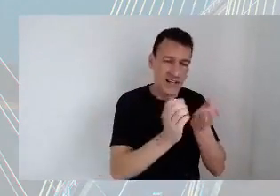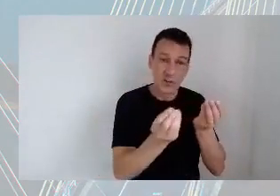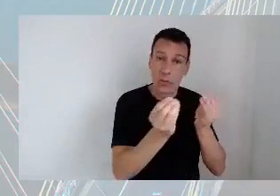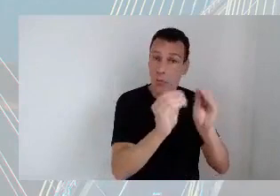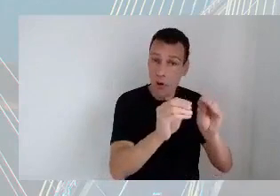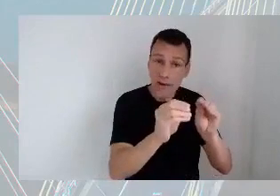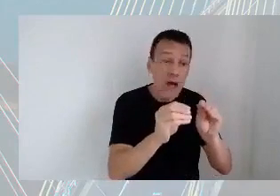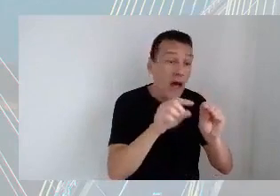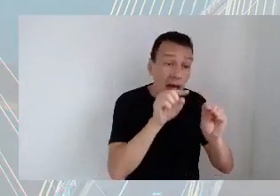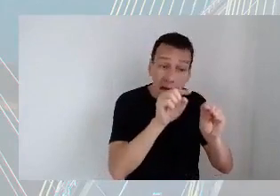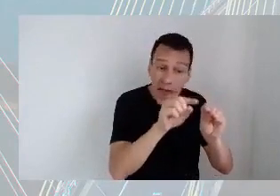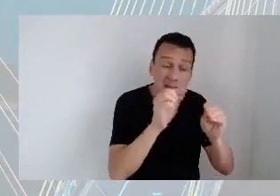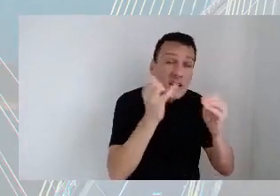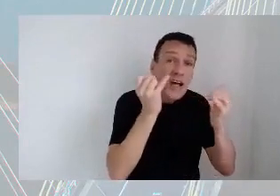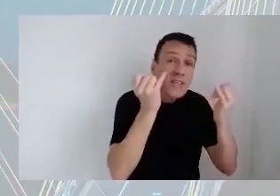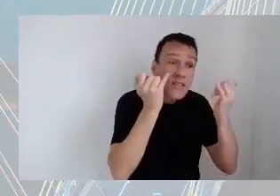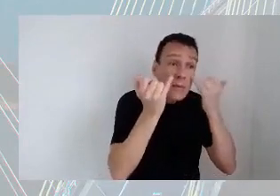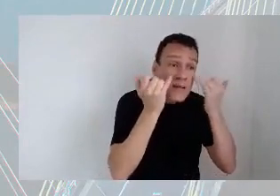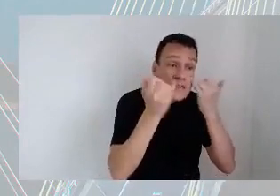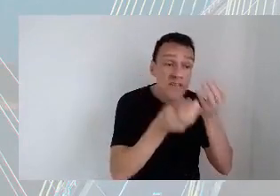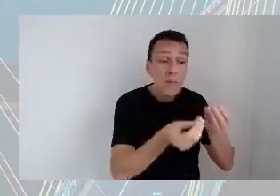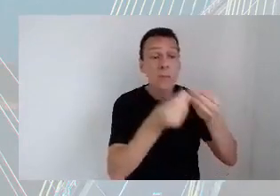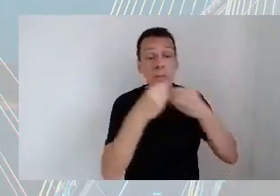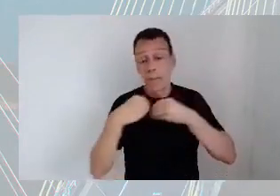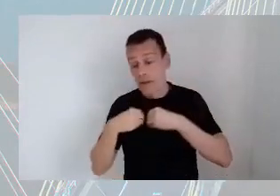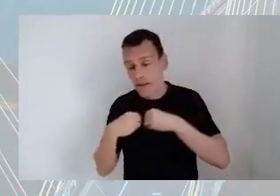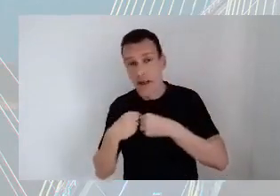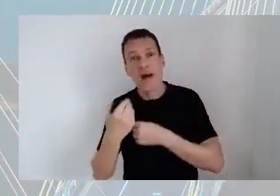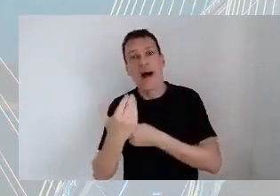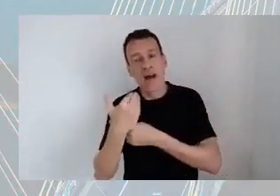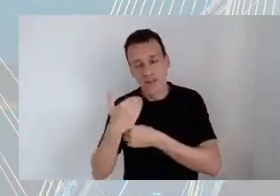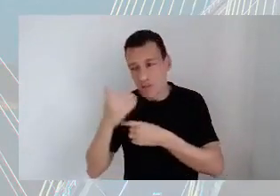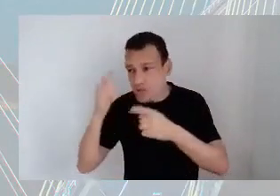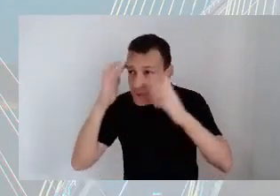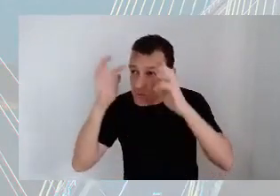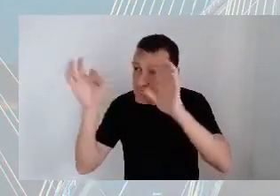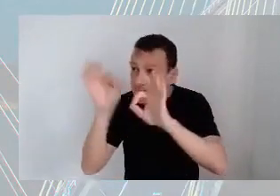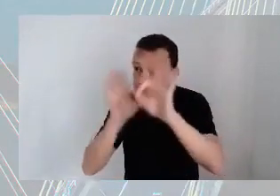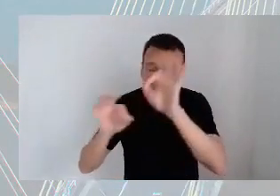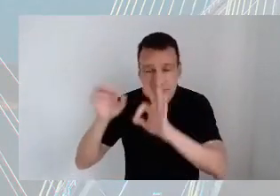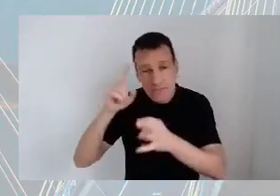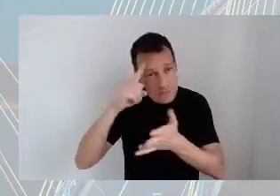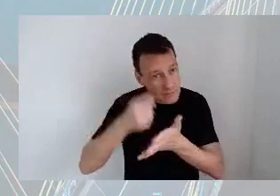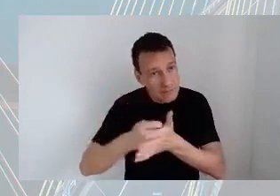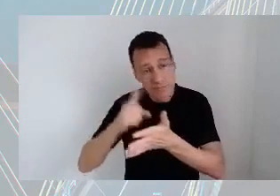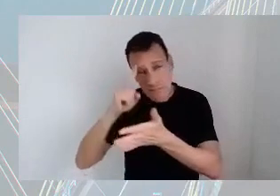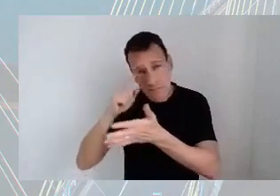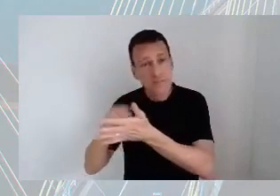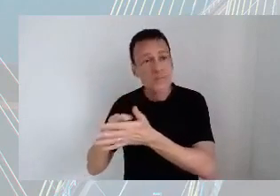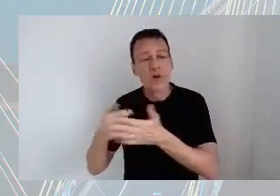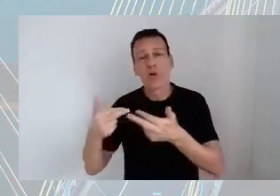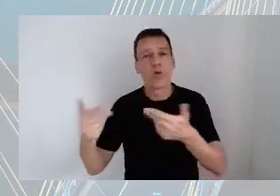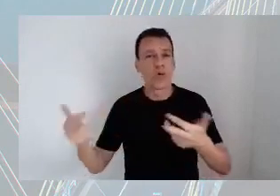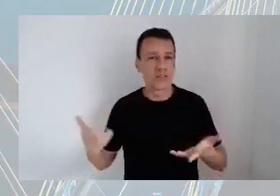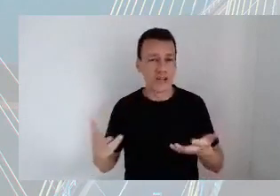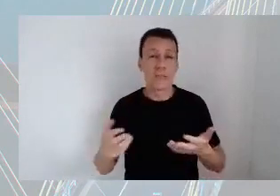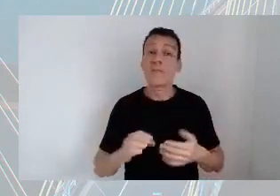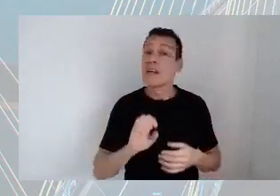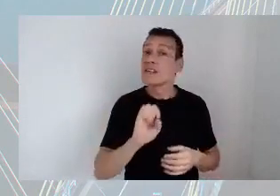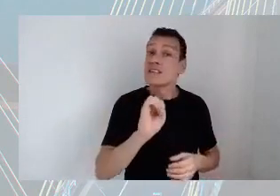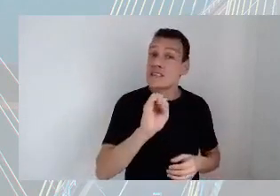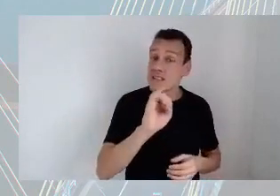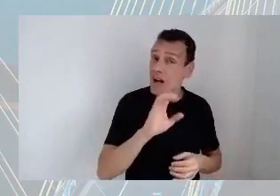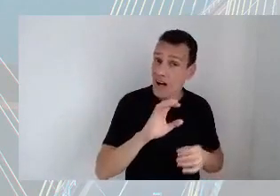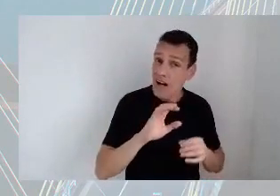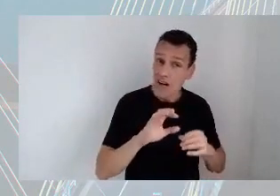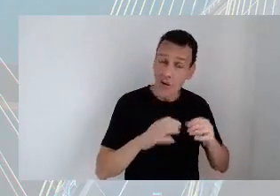não sabe que a qualidade do dado que ela está colocando no sistema é importante, ela não vai seguir o padrão que a governança definiu, por exemplo. Né? Então, só